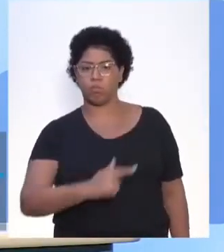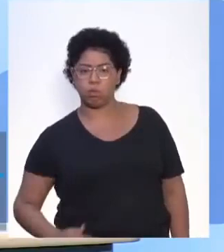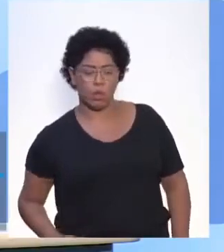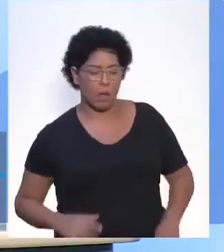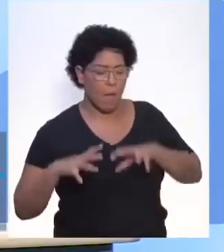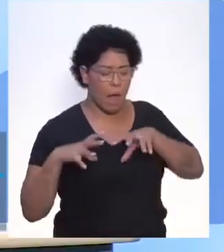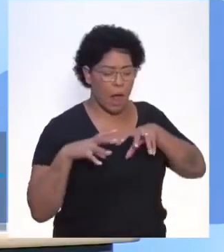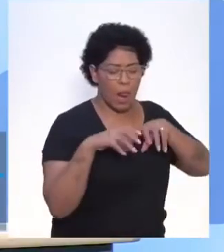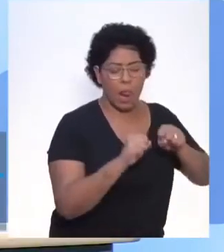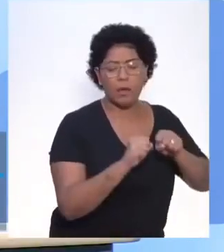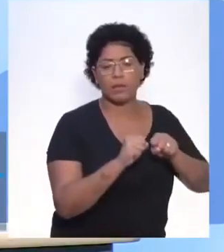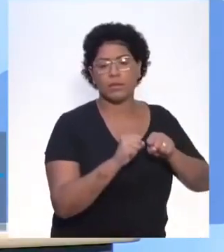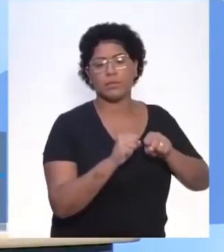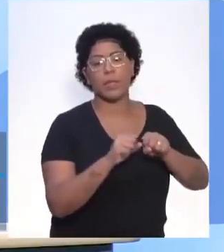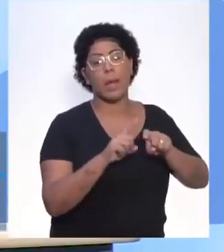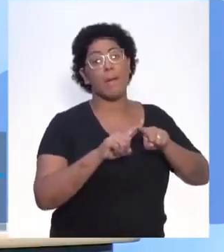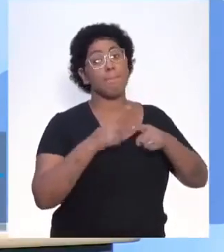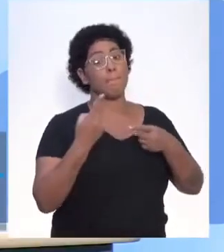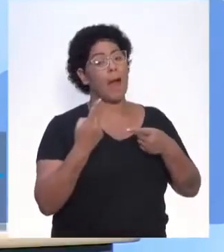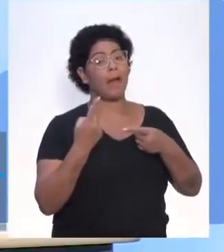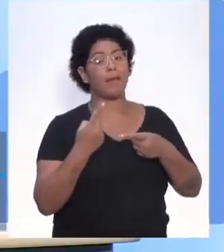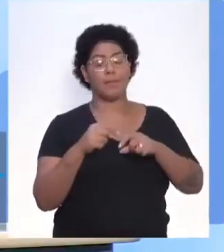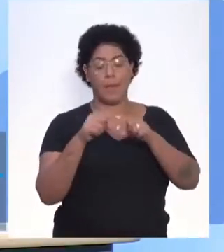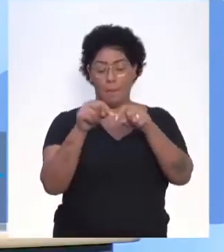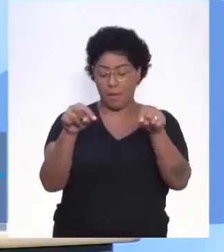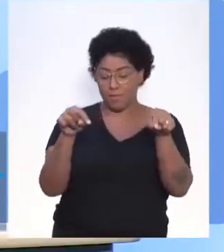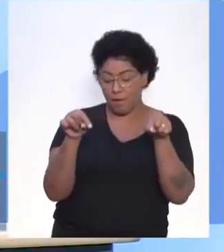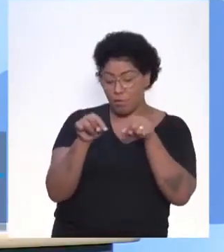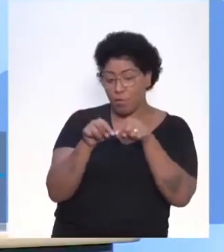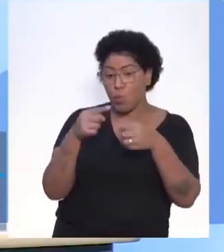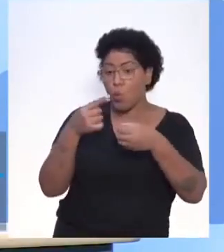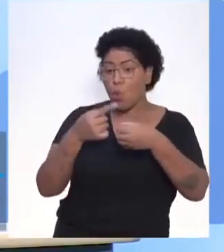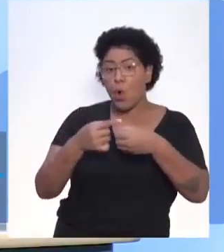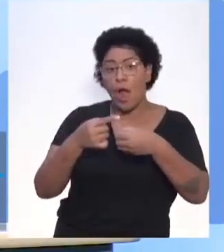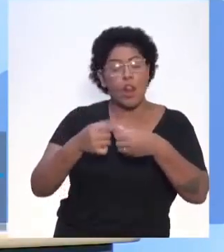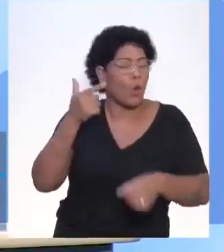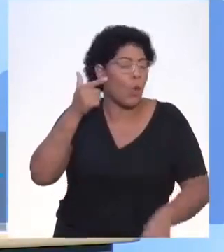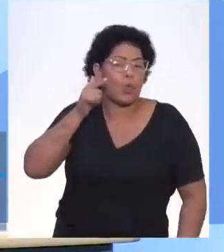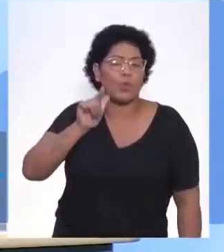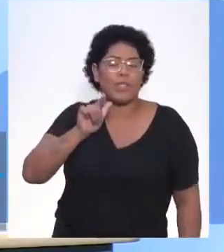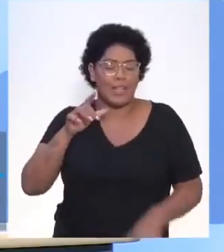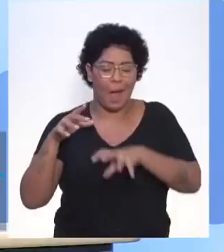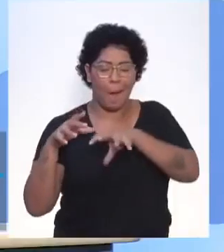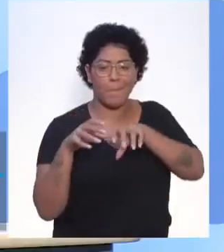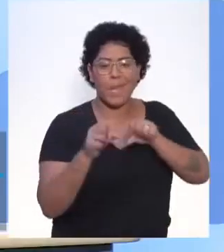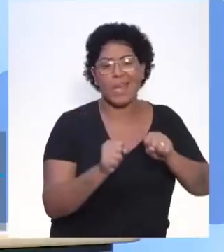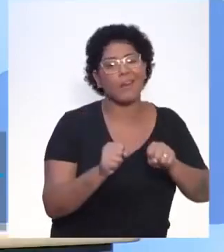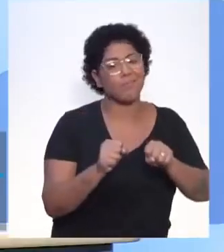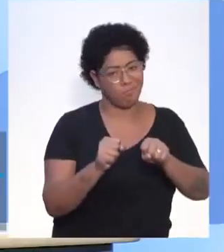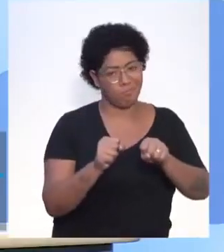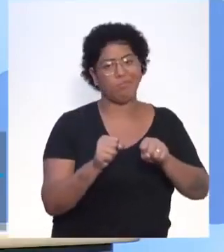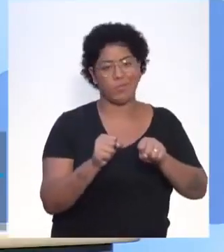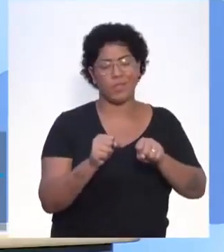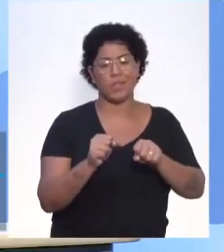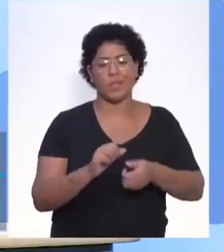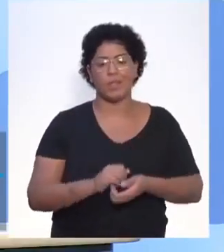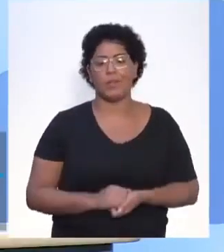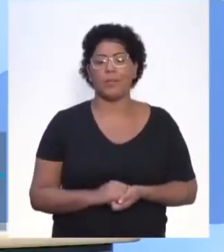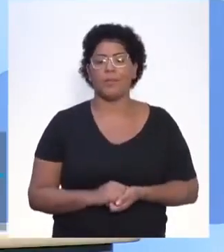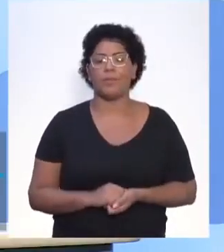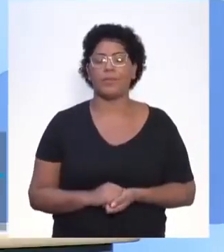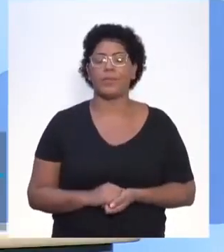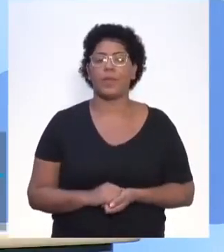lideranças locais, mas, dependendo da região, eles gostariam, os ingleses, de exercer o papel político, o poder político